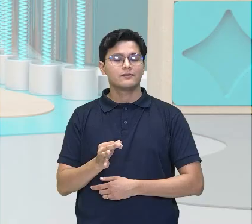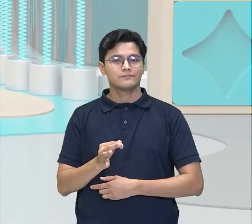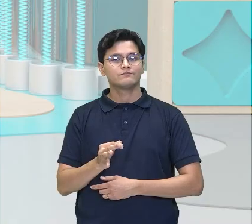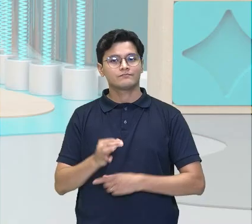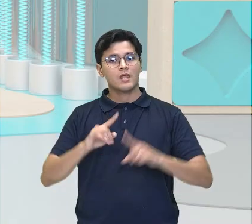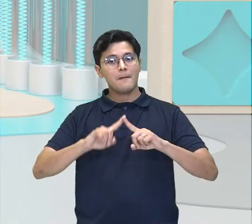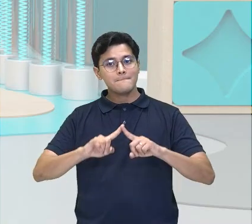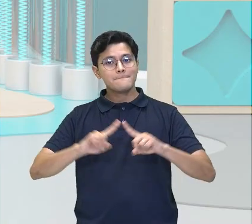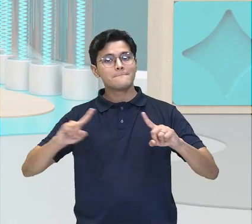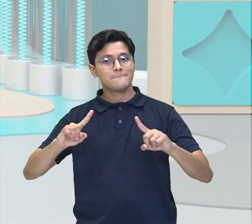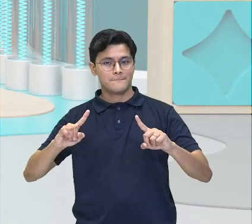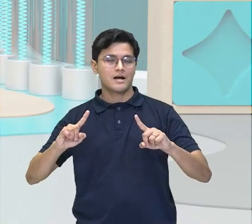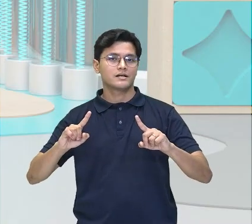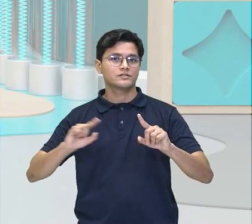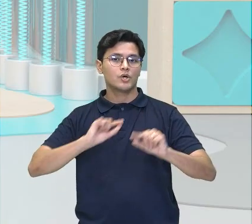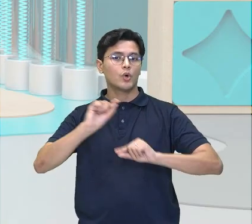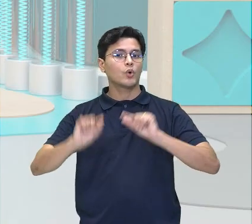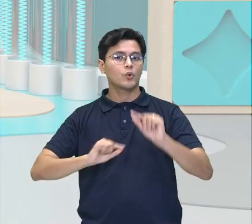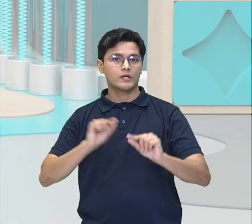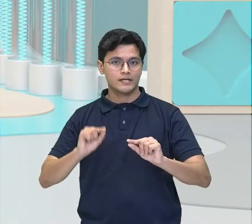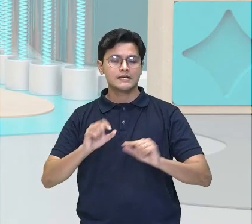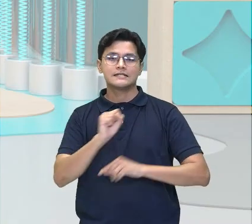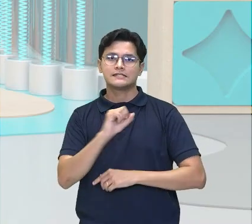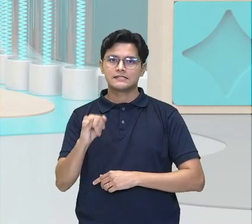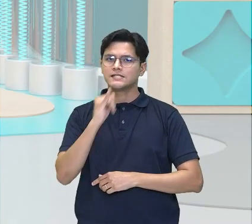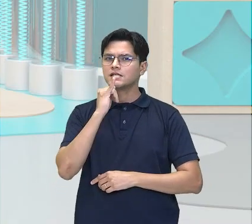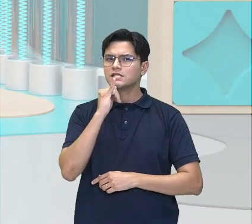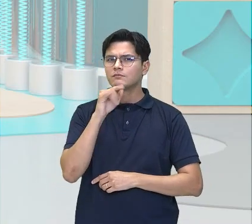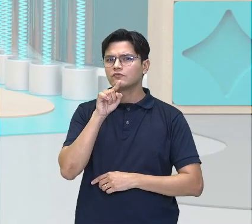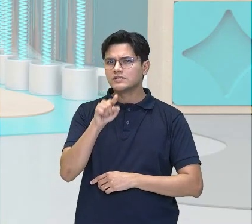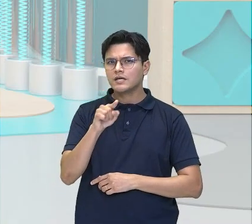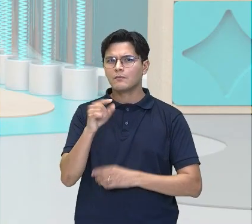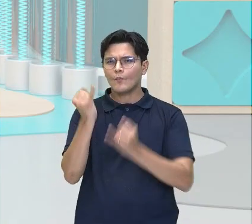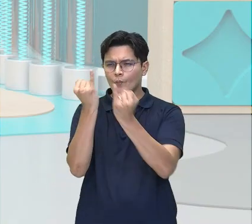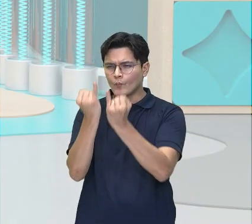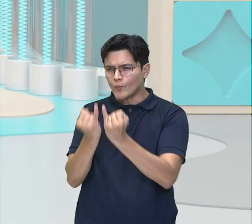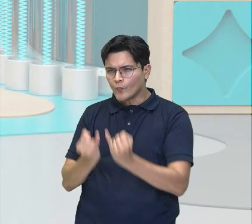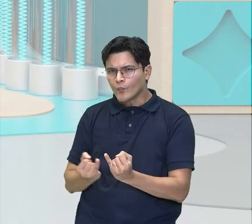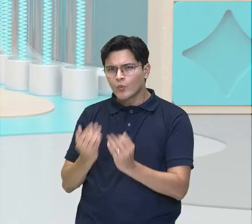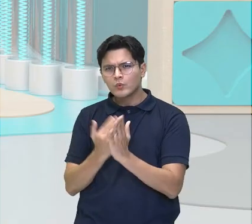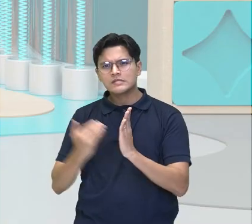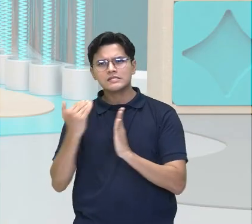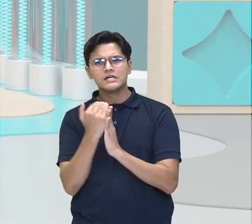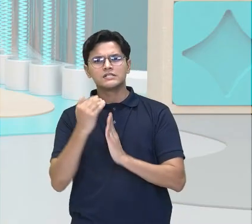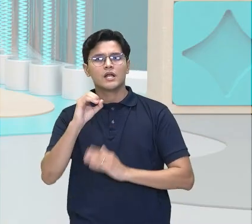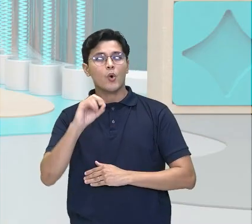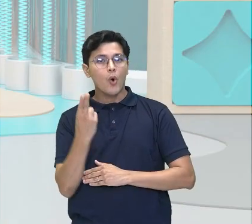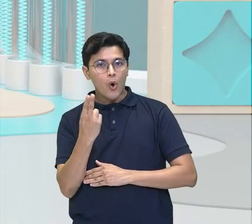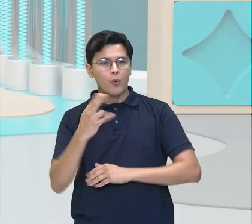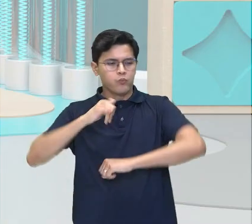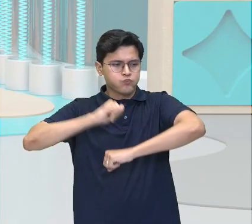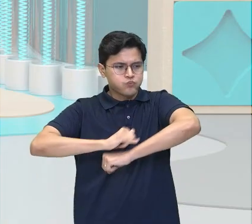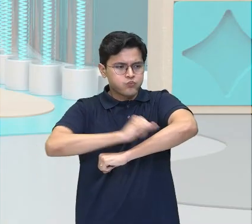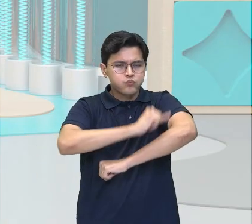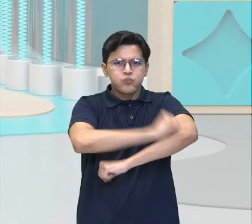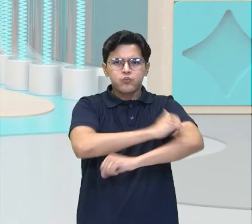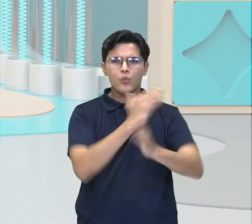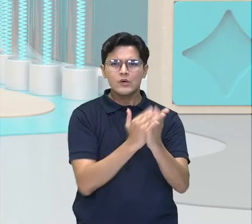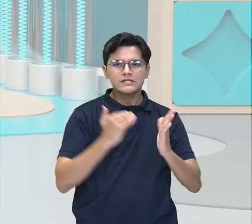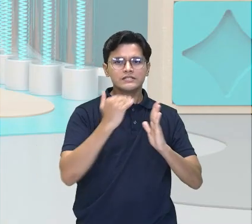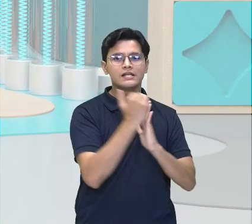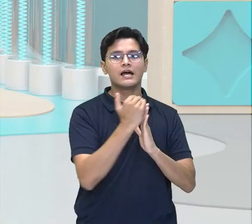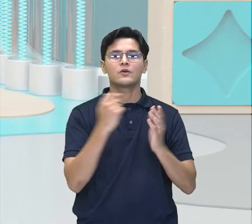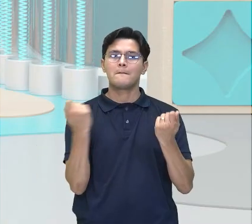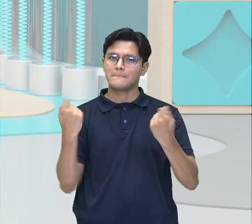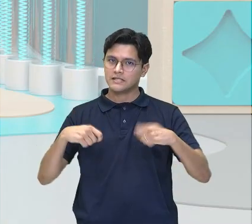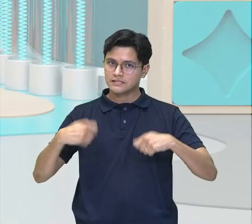aquela, porém estar acima do peso vai te trazer ali alguns problemas, como o desenvolvimento da hipertensão, tá bom?